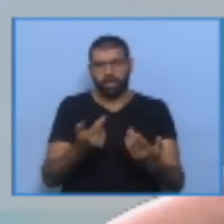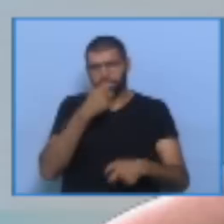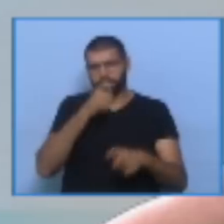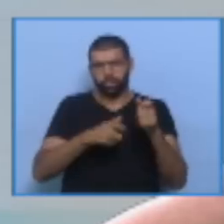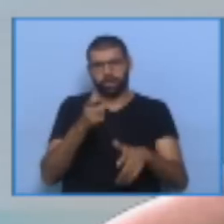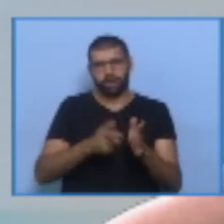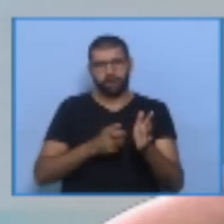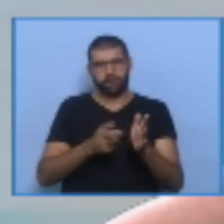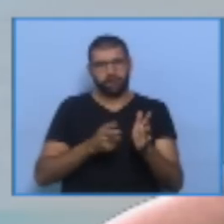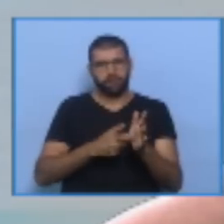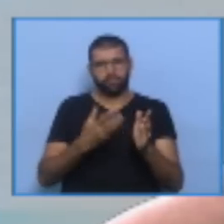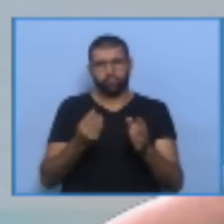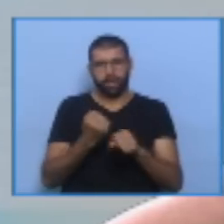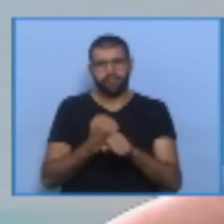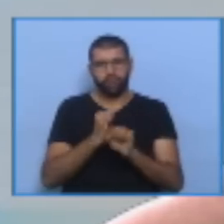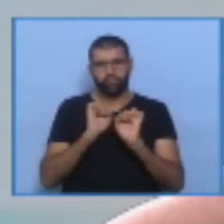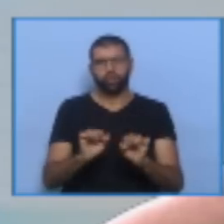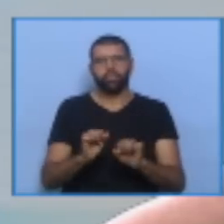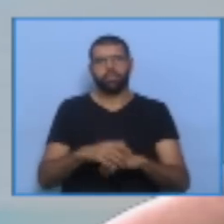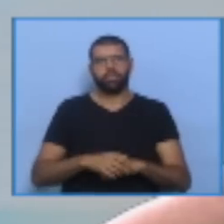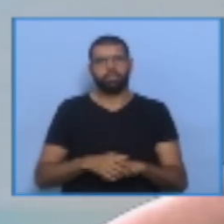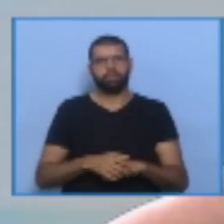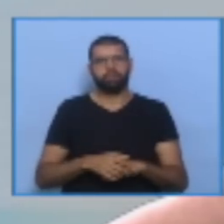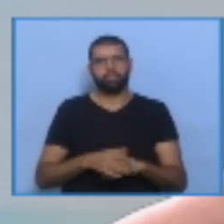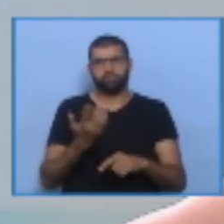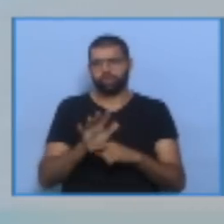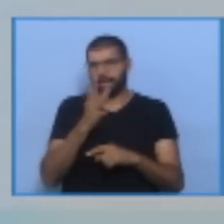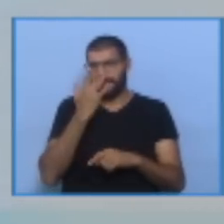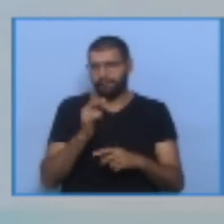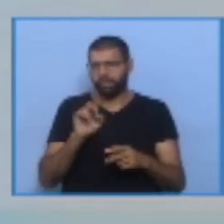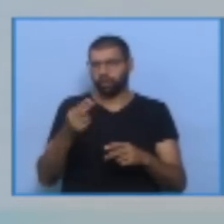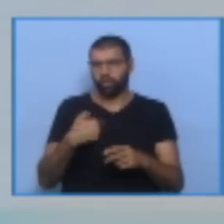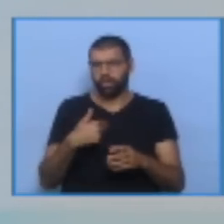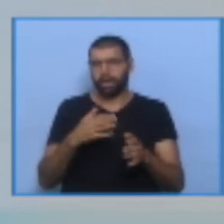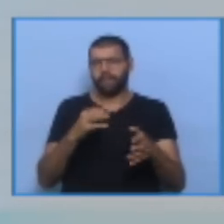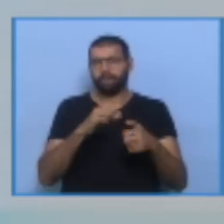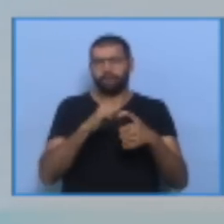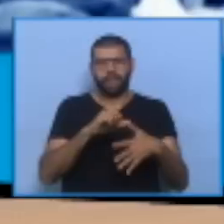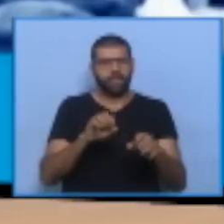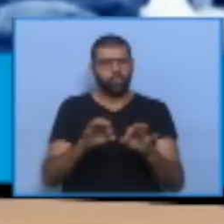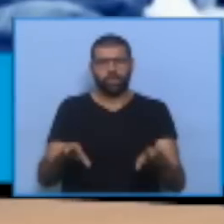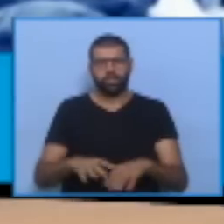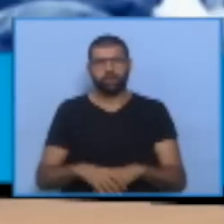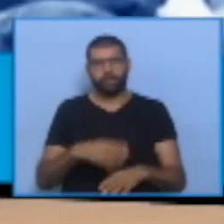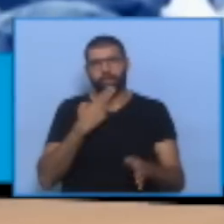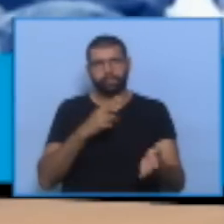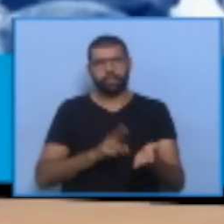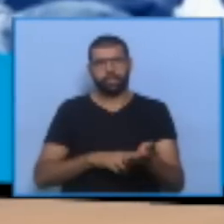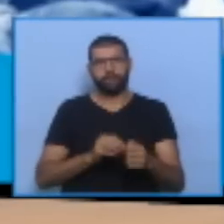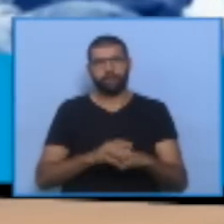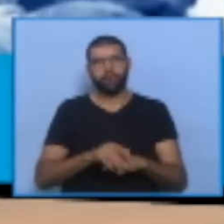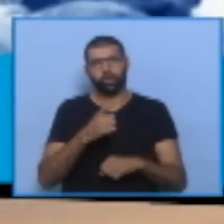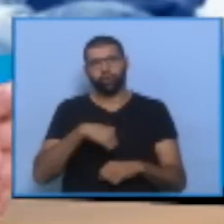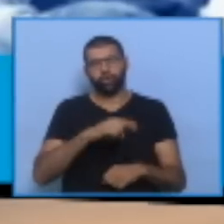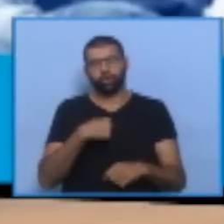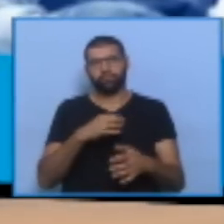a necessitar tanto da sua ação como na África ou na América Latina. Exatamente. Nós temos também uma